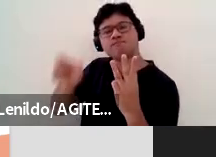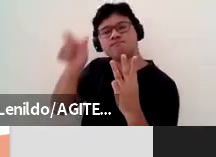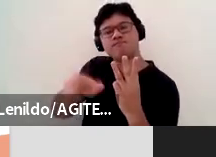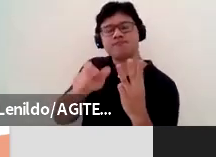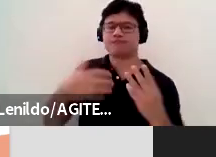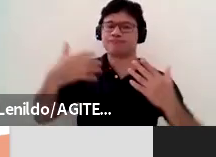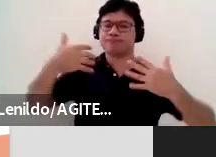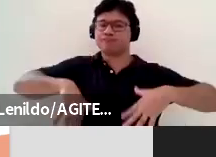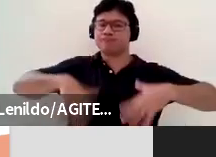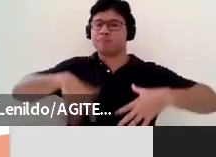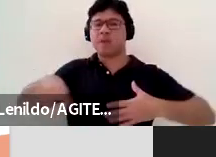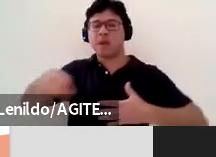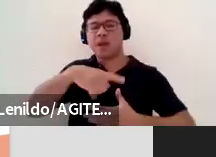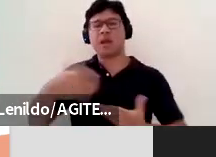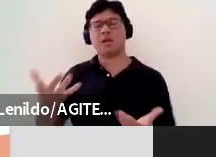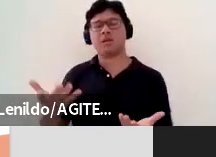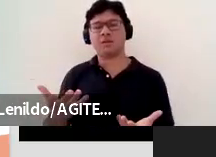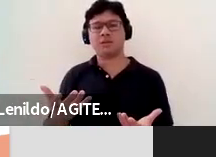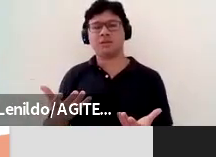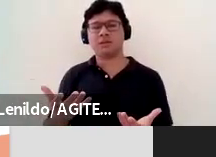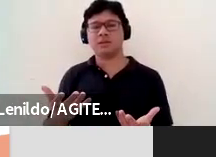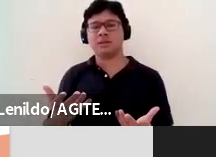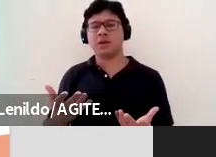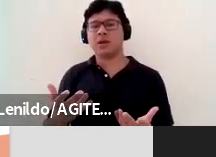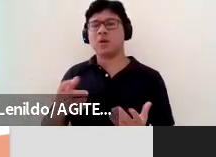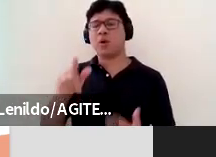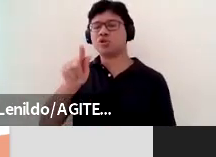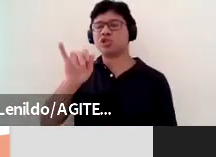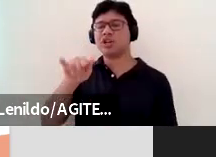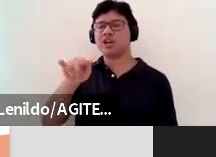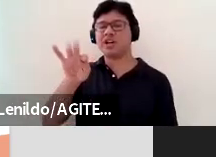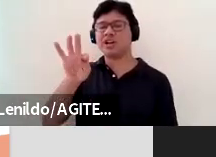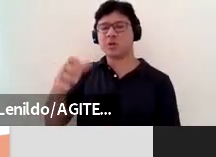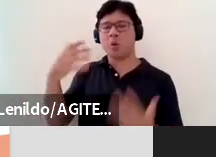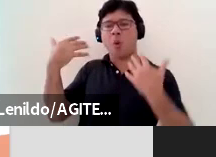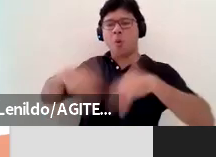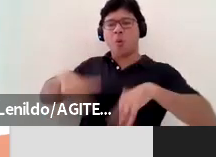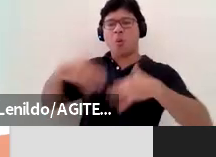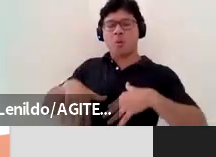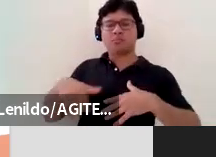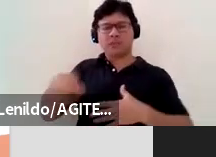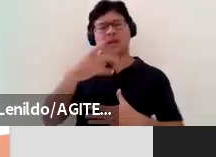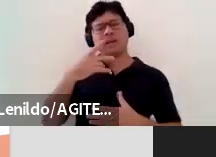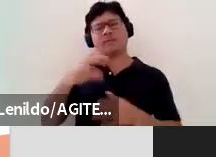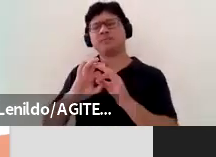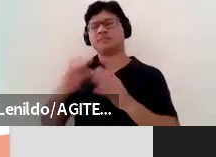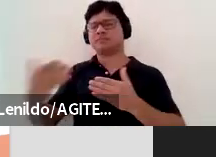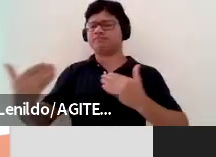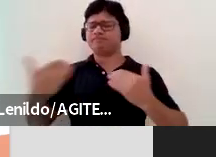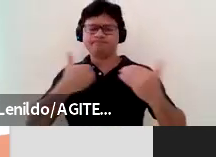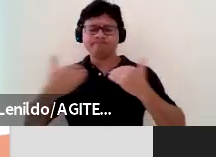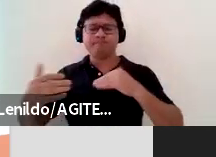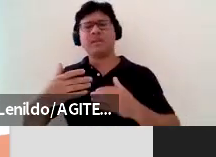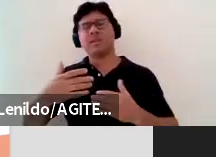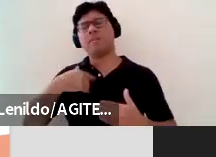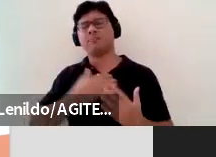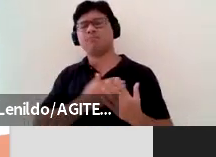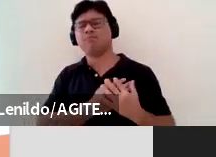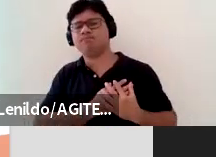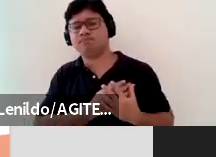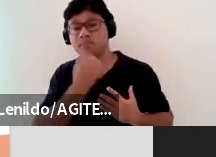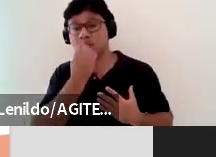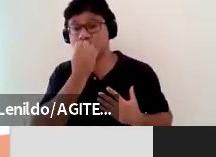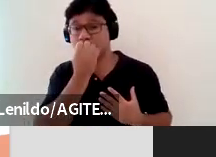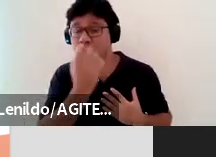nome melhor para eles, mas gigantes só no nome, mas pessoas super acessíveis e generosas